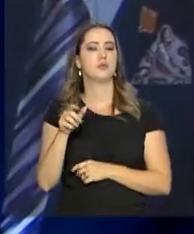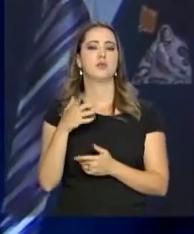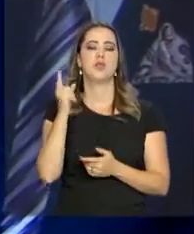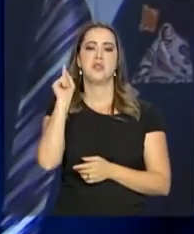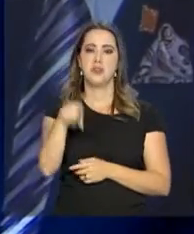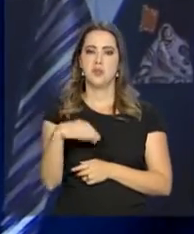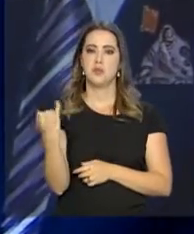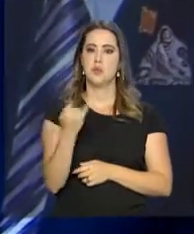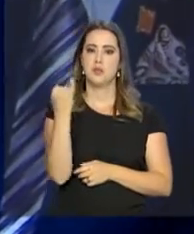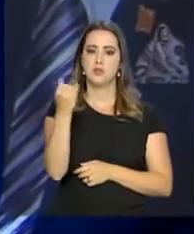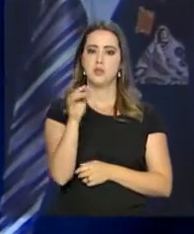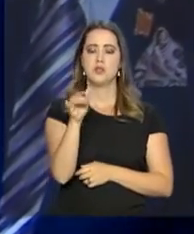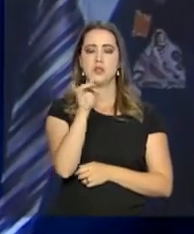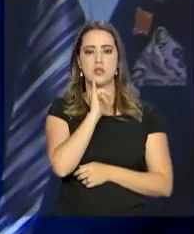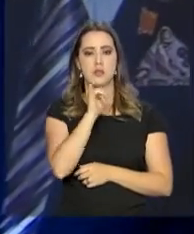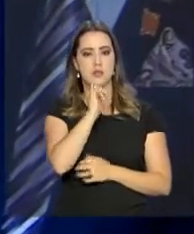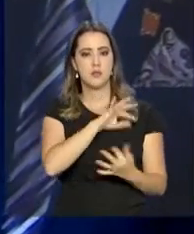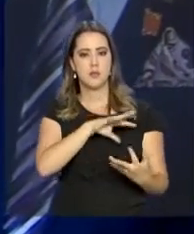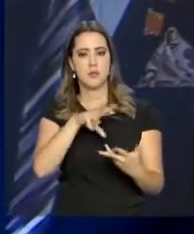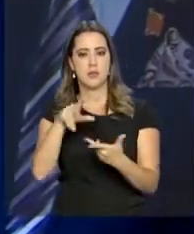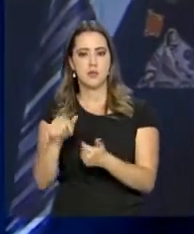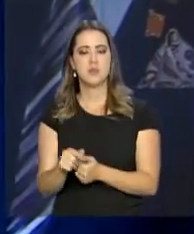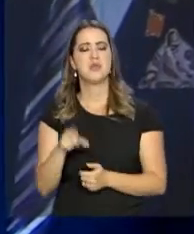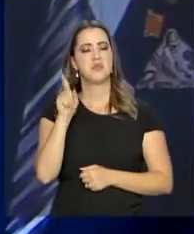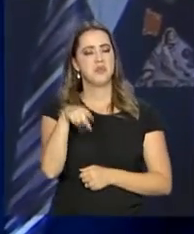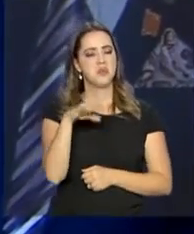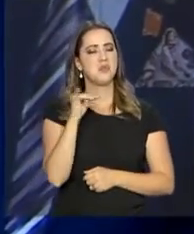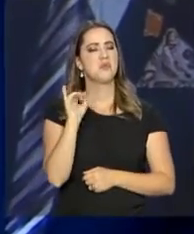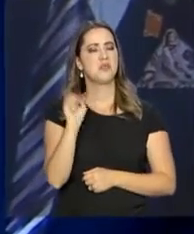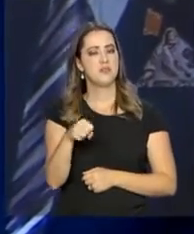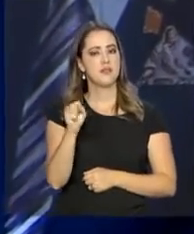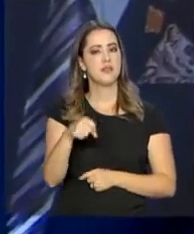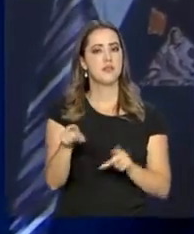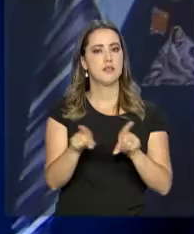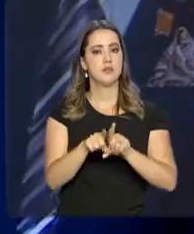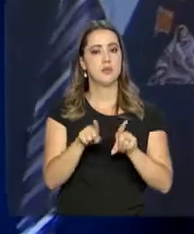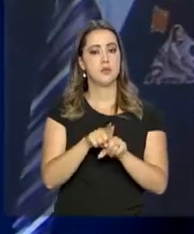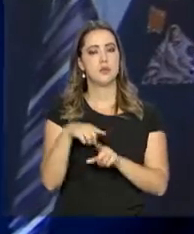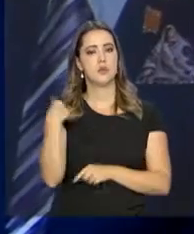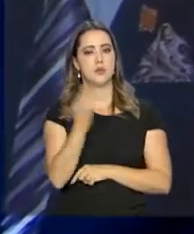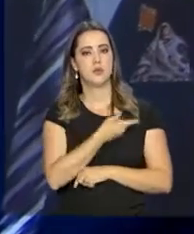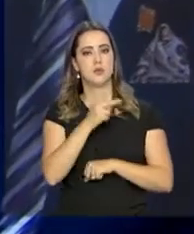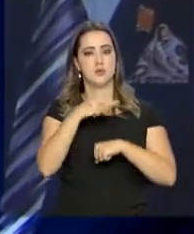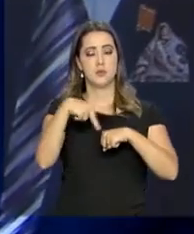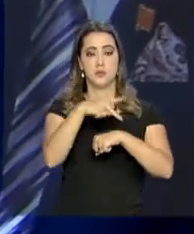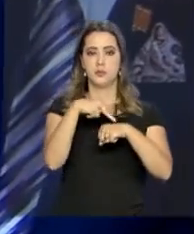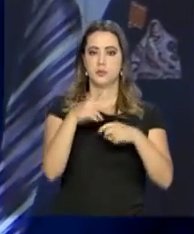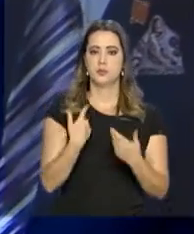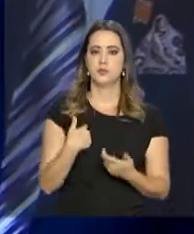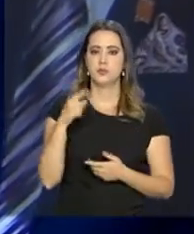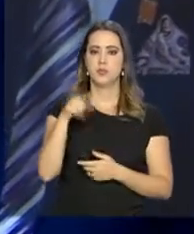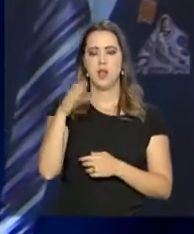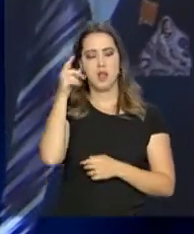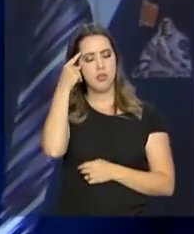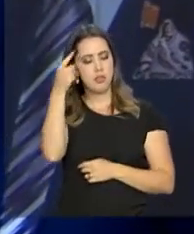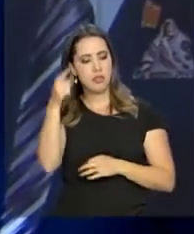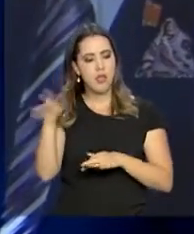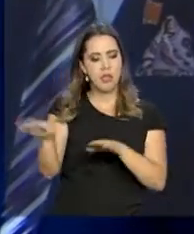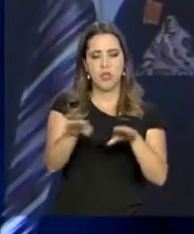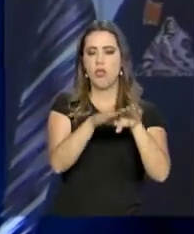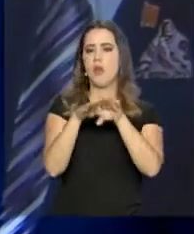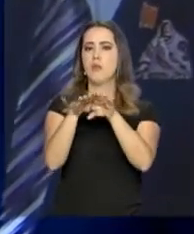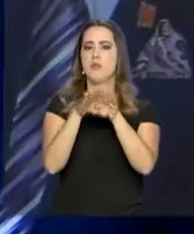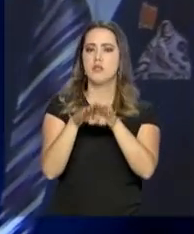que isso pode servir de exemplo para o mundo e seguramente de exemplo também para o nosso país. Quer dizer, a ideia da harmonia, da moderação,